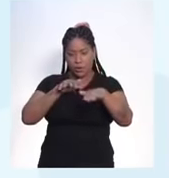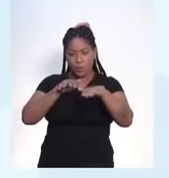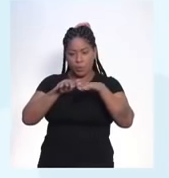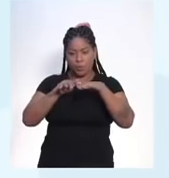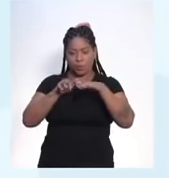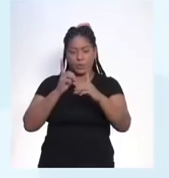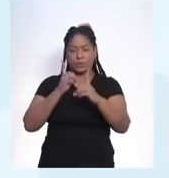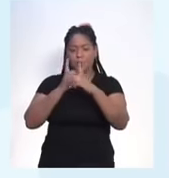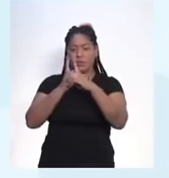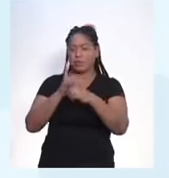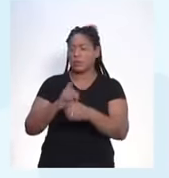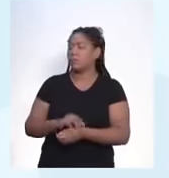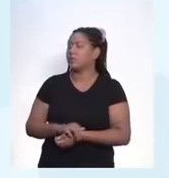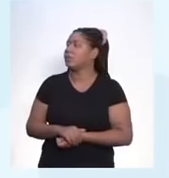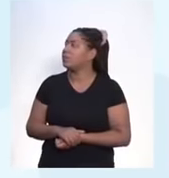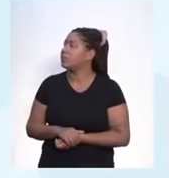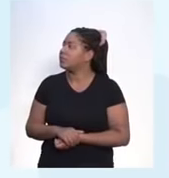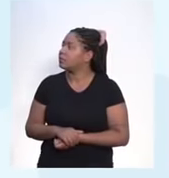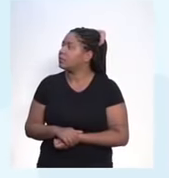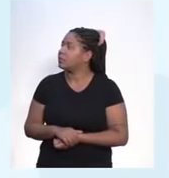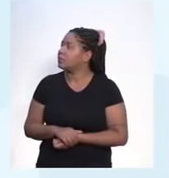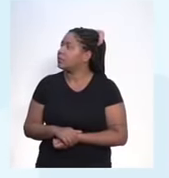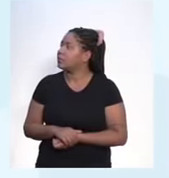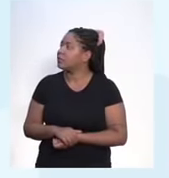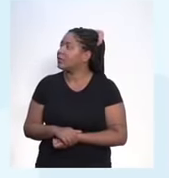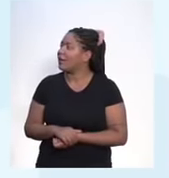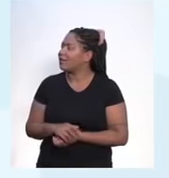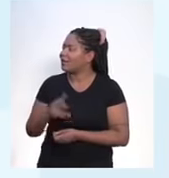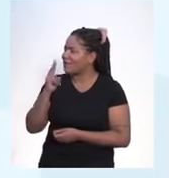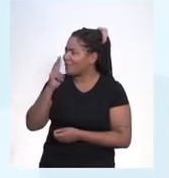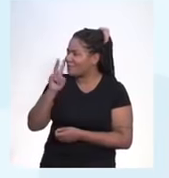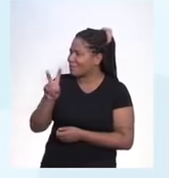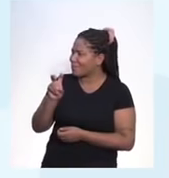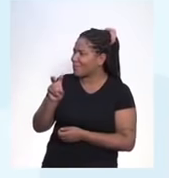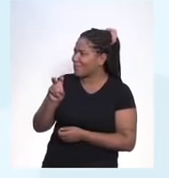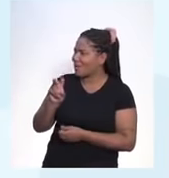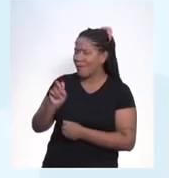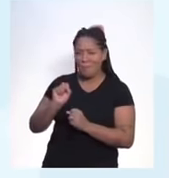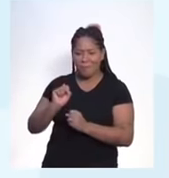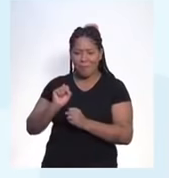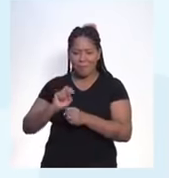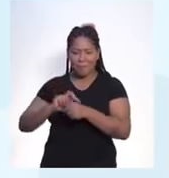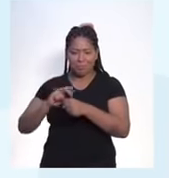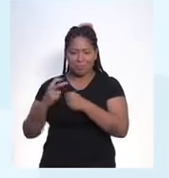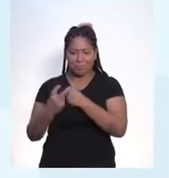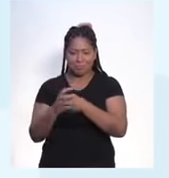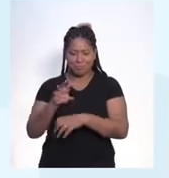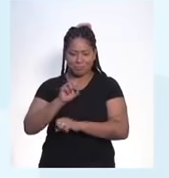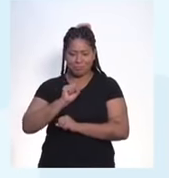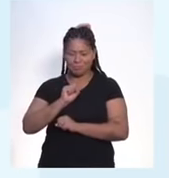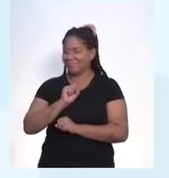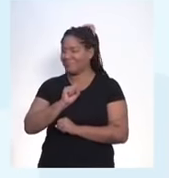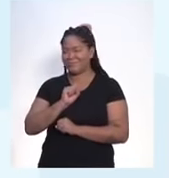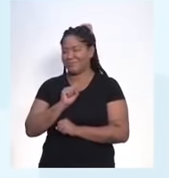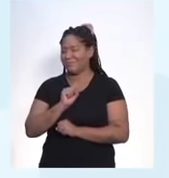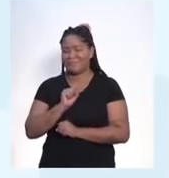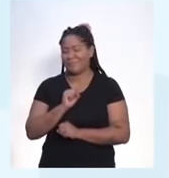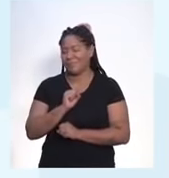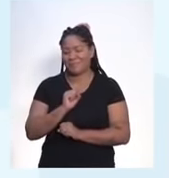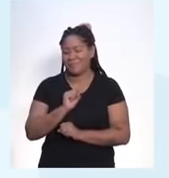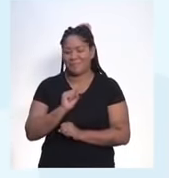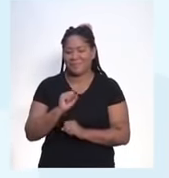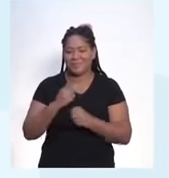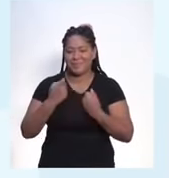encontram nesse caso aí Não tem perigo o vídeo né é são pontos não são vetores É isso é verdade